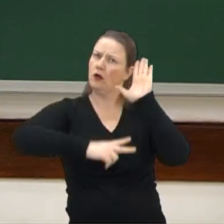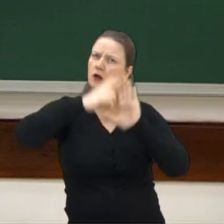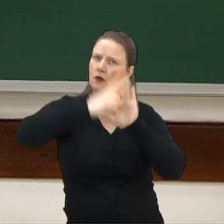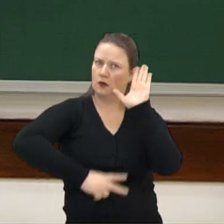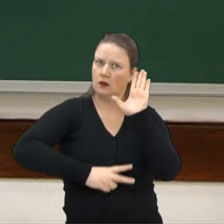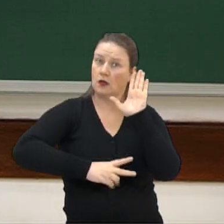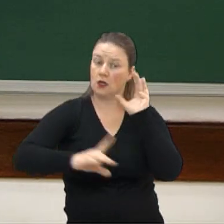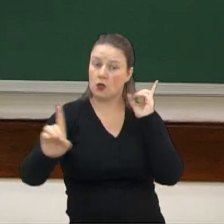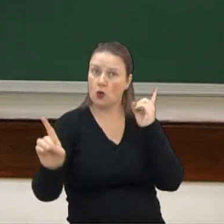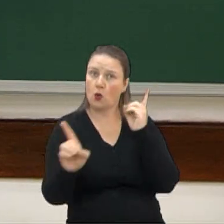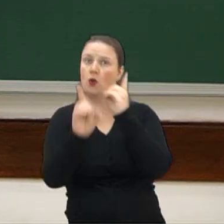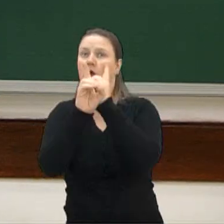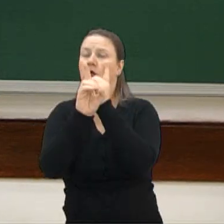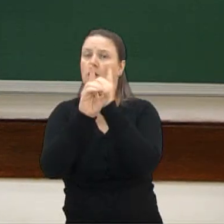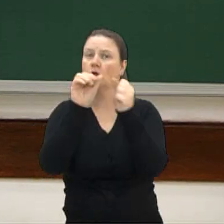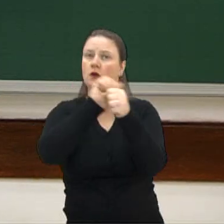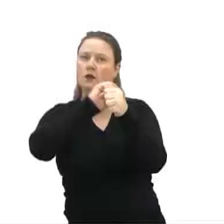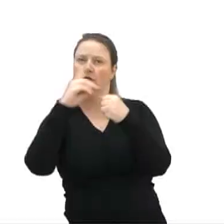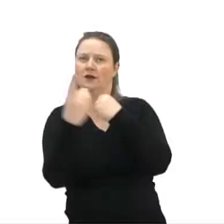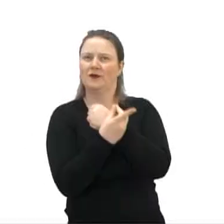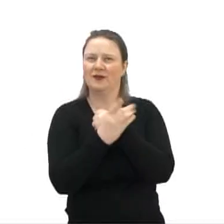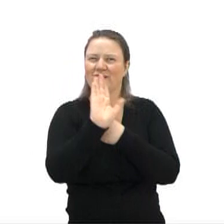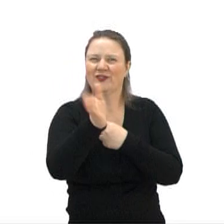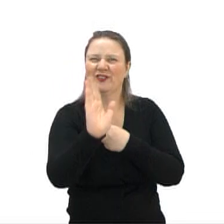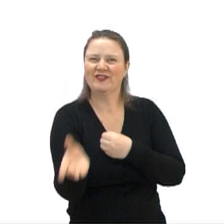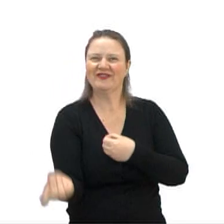questões, encontrarem os advérbios e eu já volto.